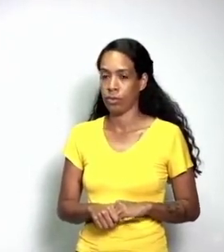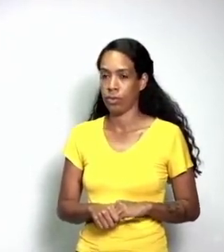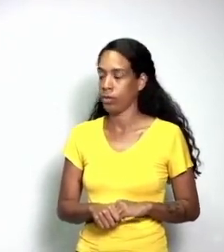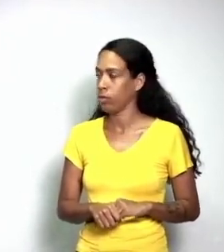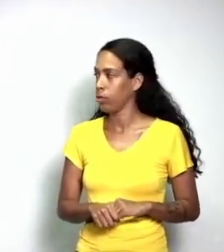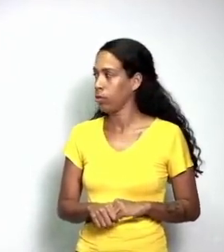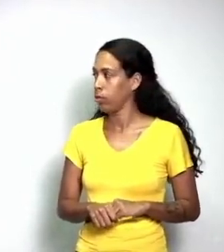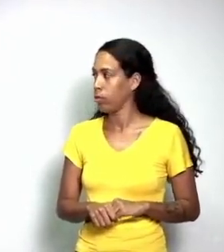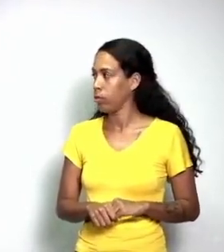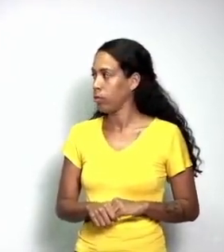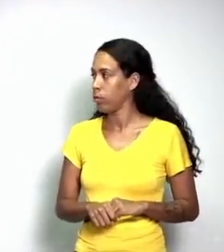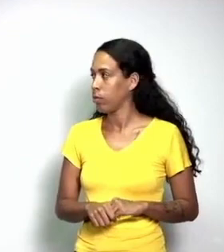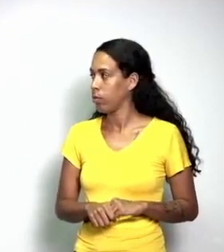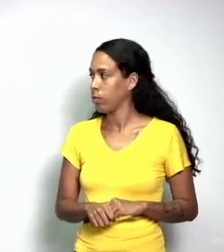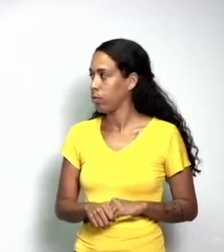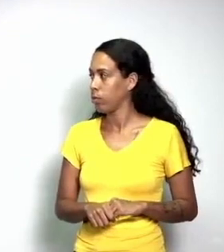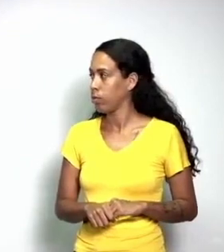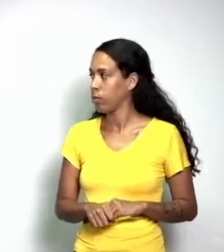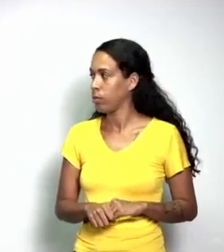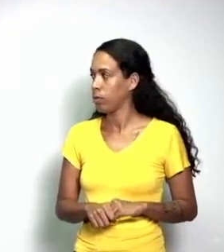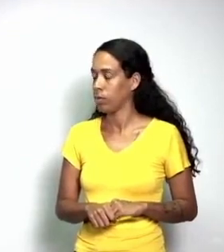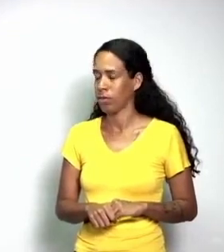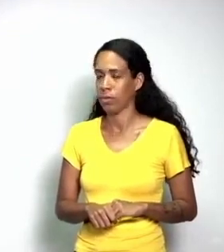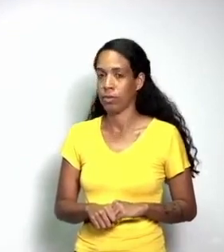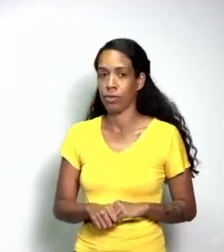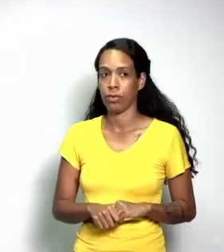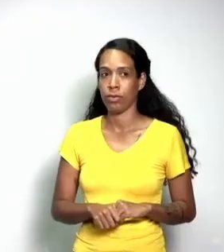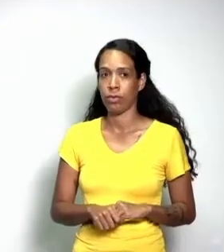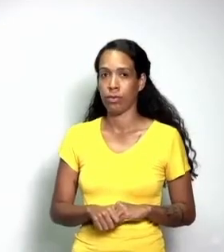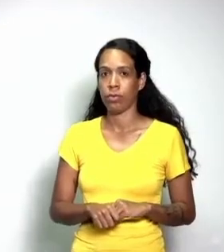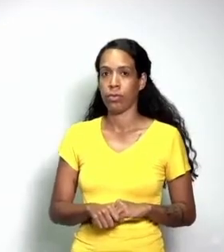Pode ir bem retinha nela.